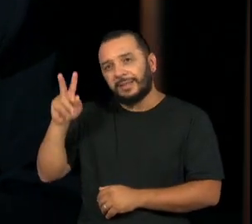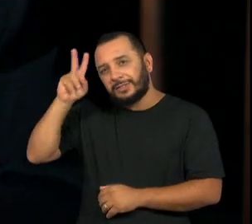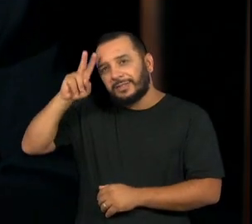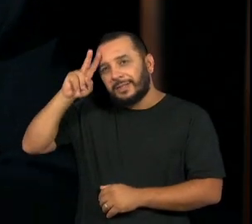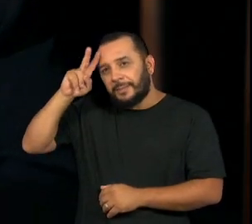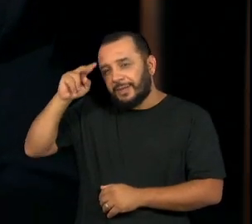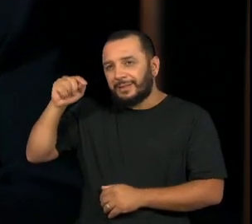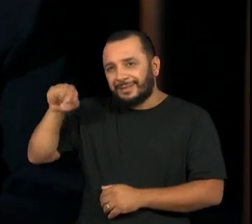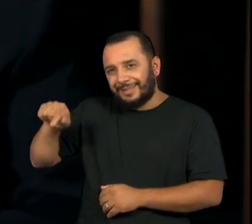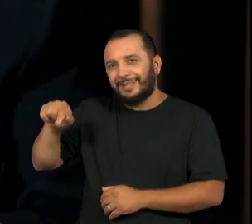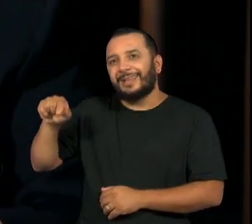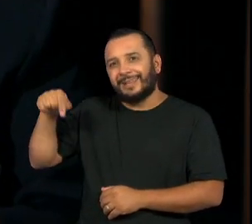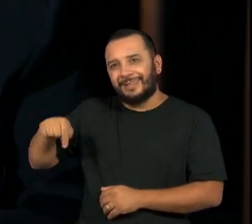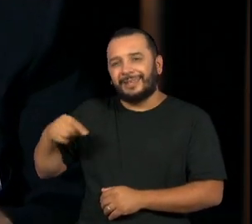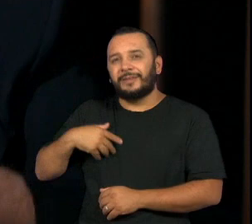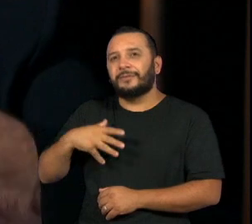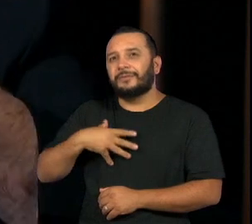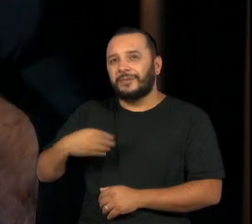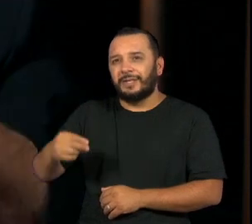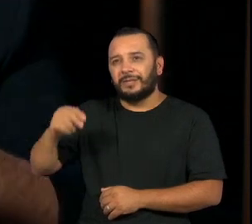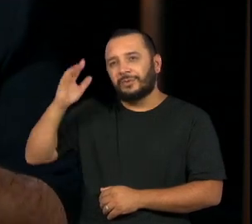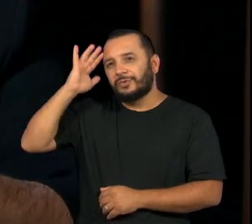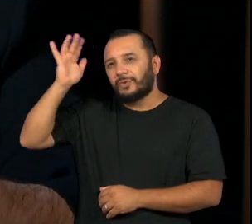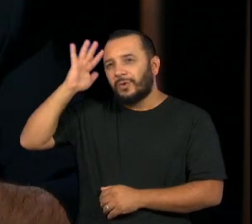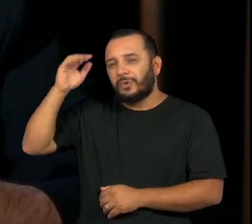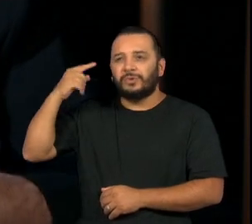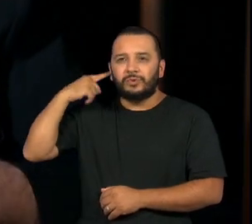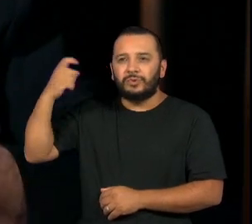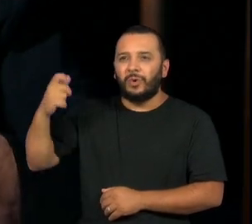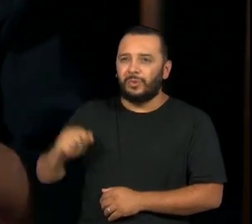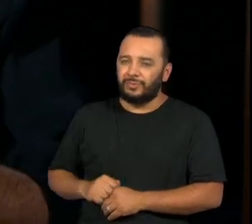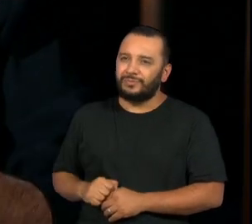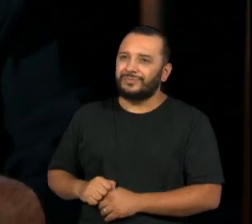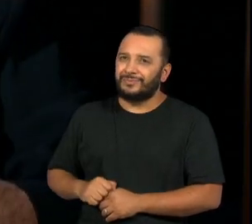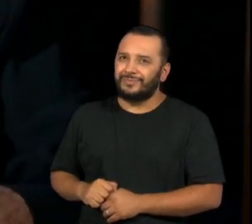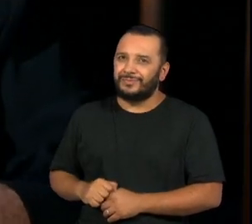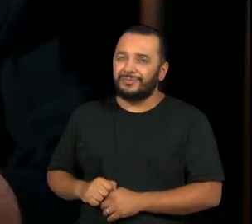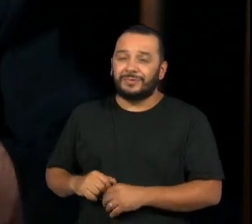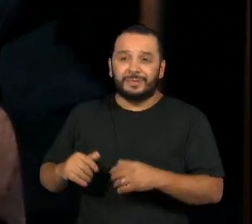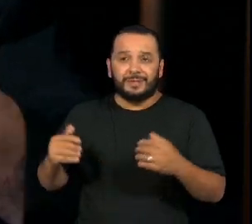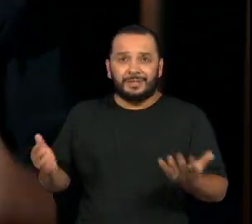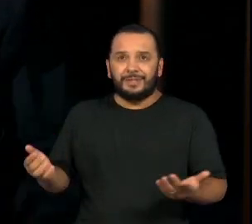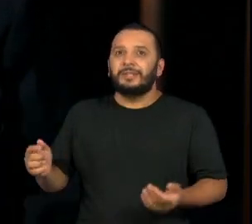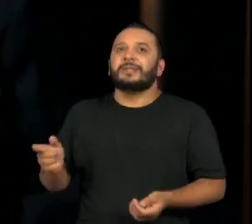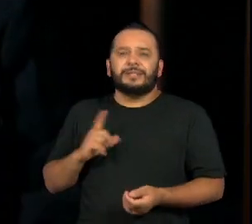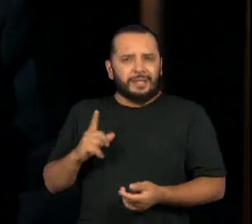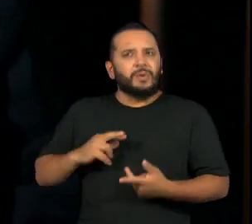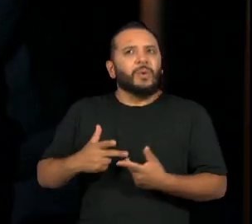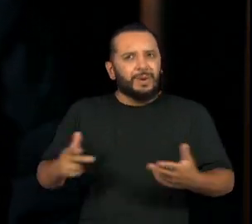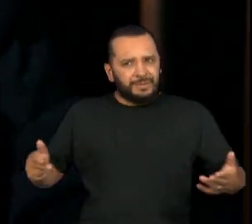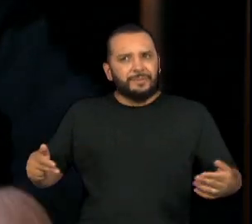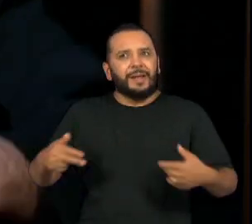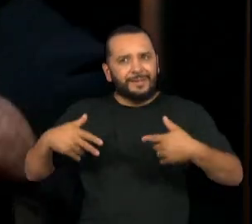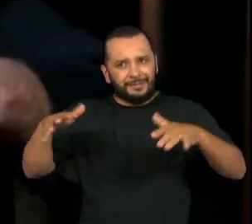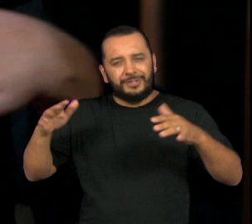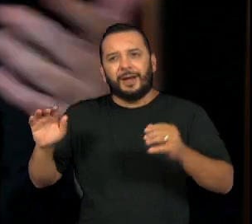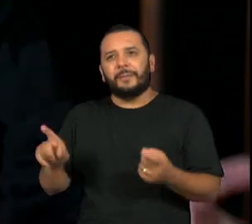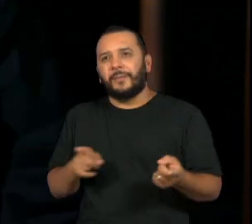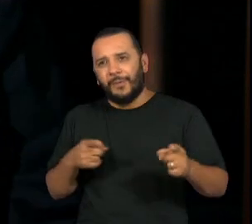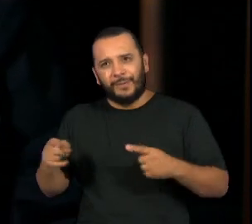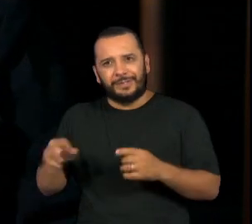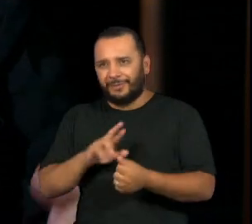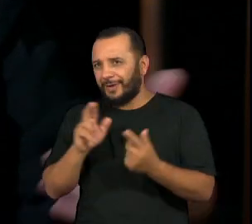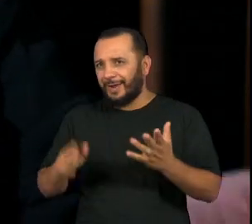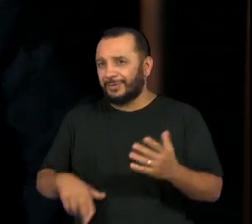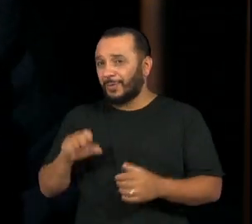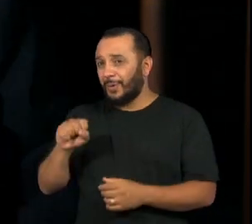né? Seus filhos, a memória, o som. O que eu vou deixar, já tem muita coisa para deixar. Porque daqui a 80